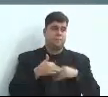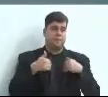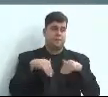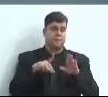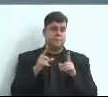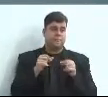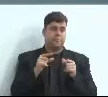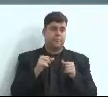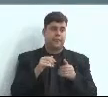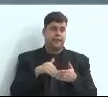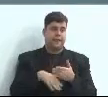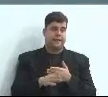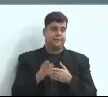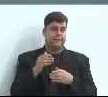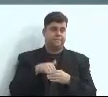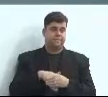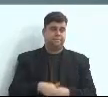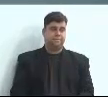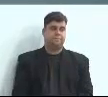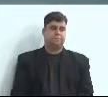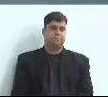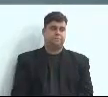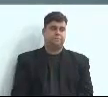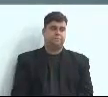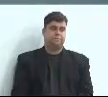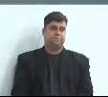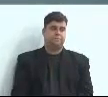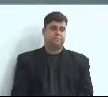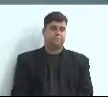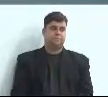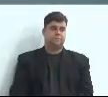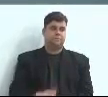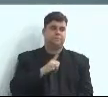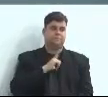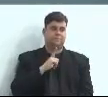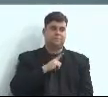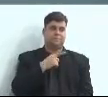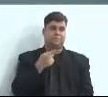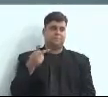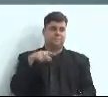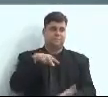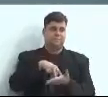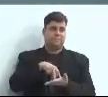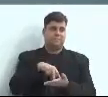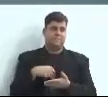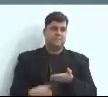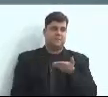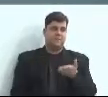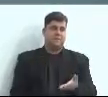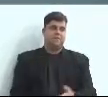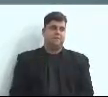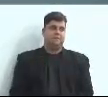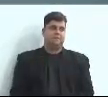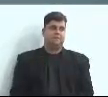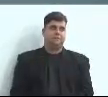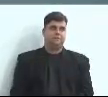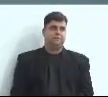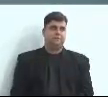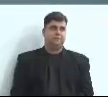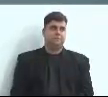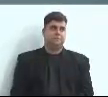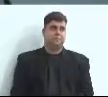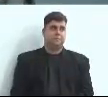eleitoral. Nós temos que se posicionar quanto a isso. Fica aqui esse registro, vereador.